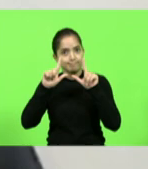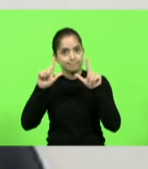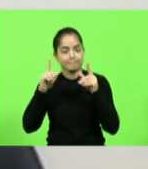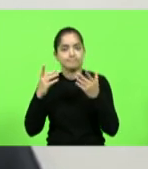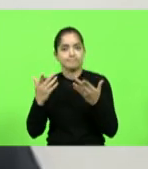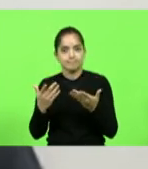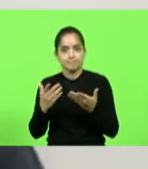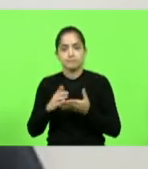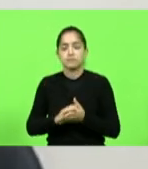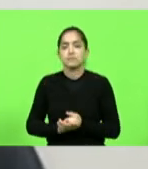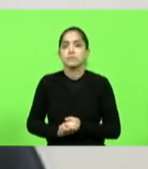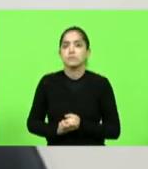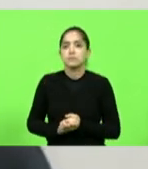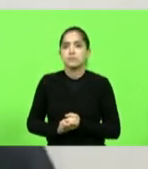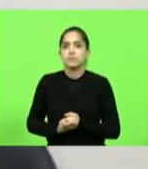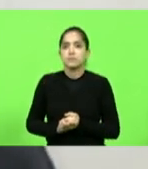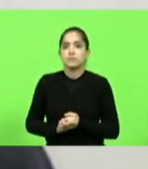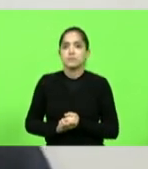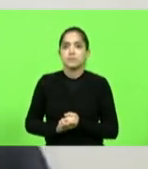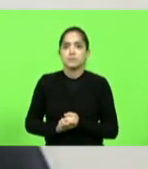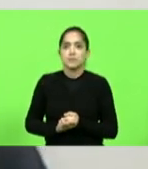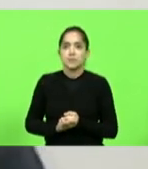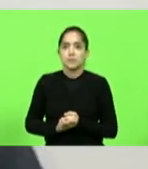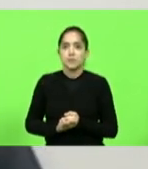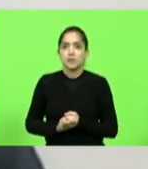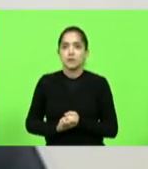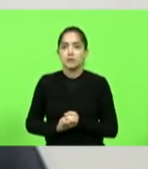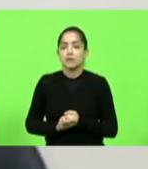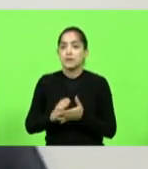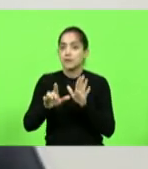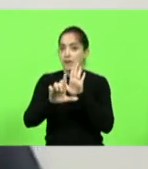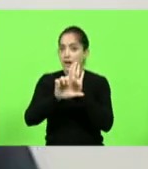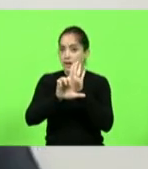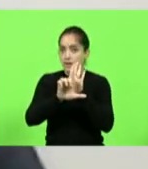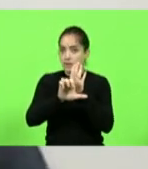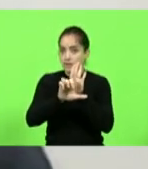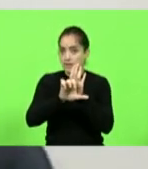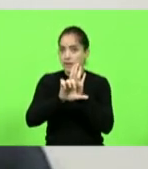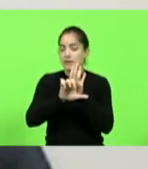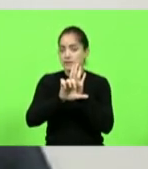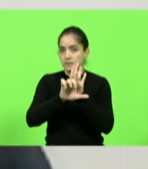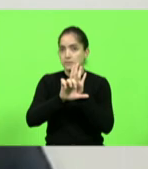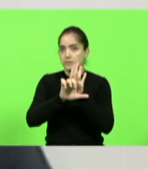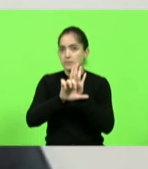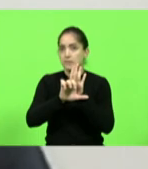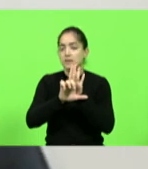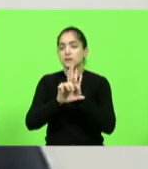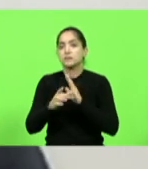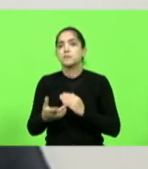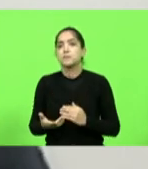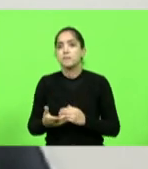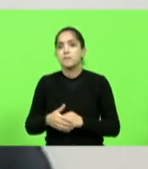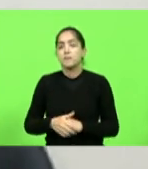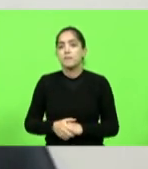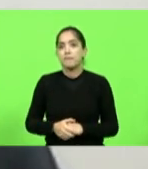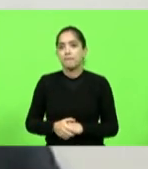apontar isso. E a própria lei, e que sabiamente